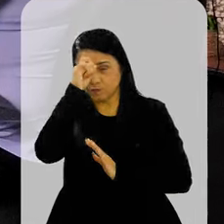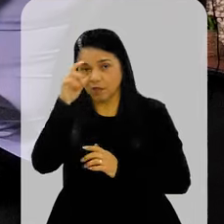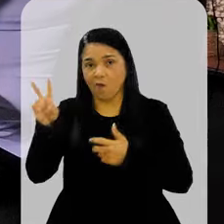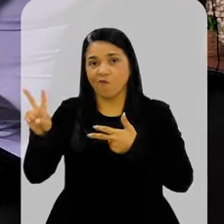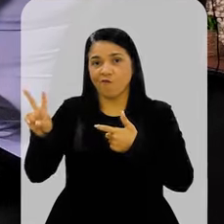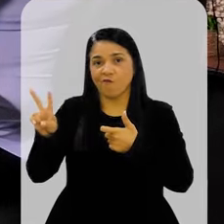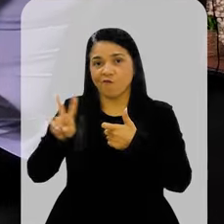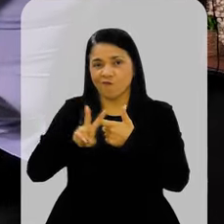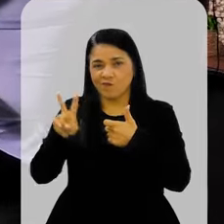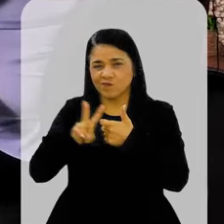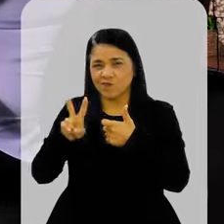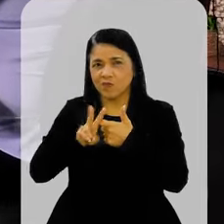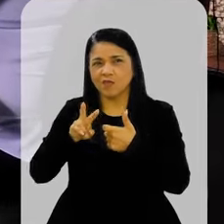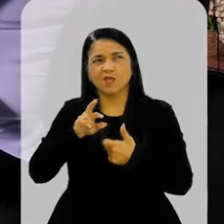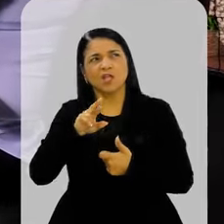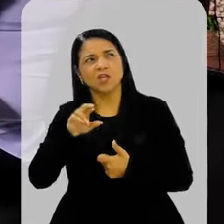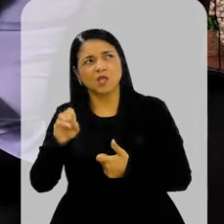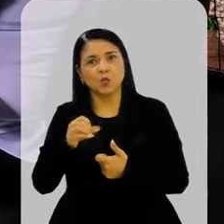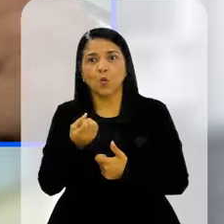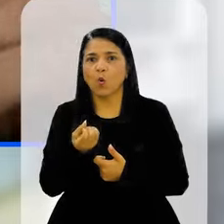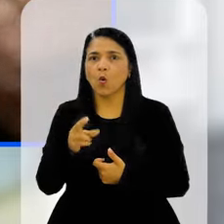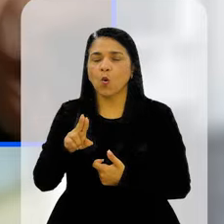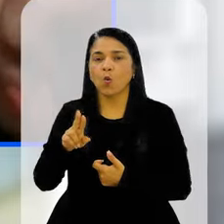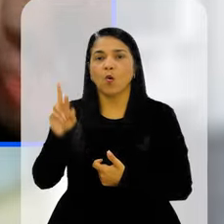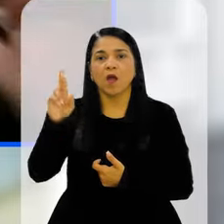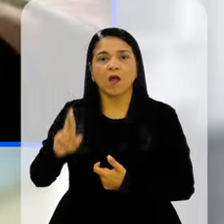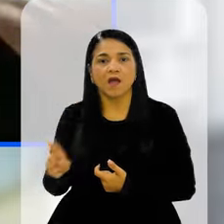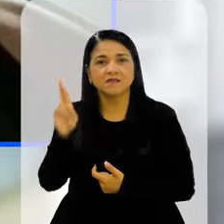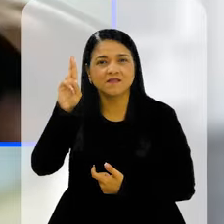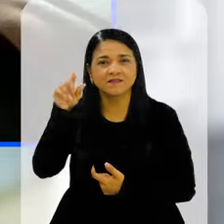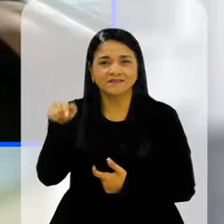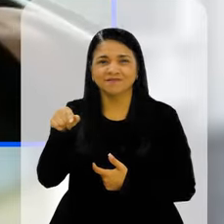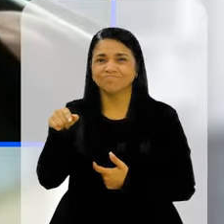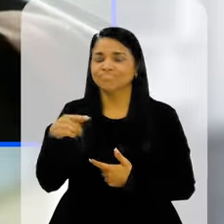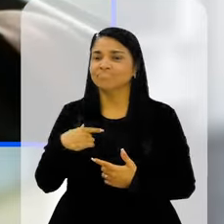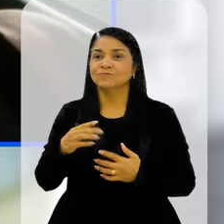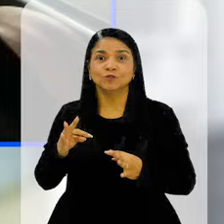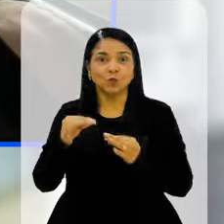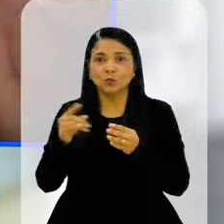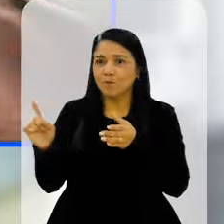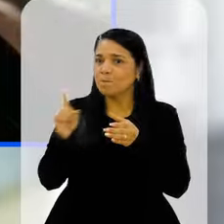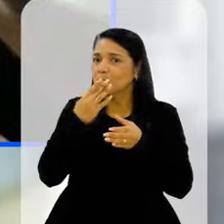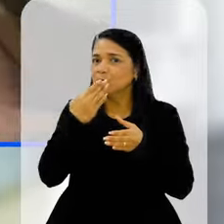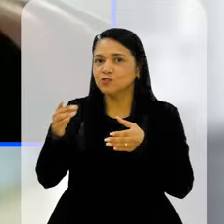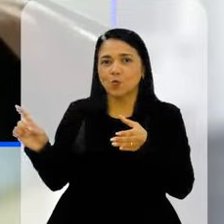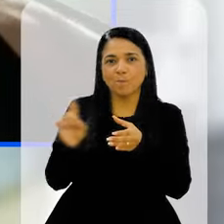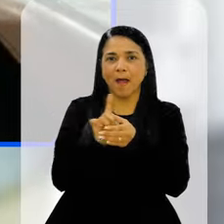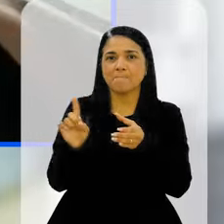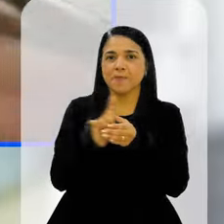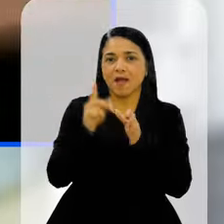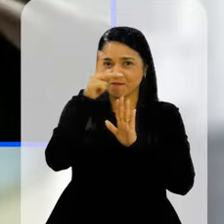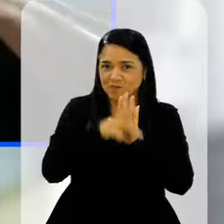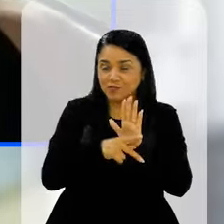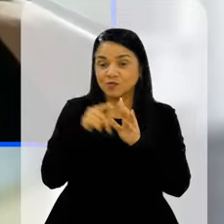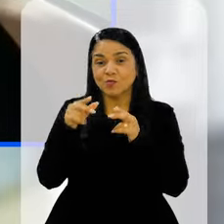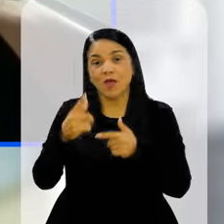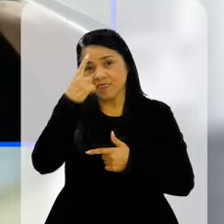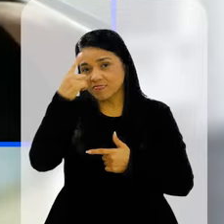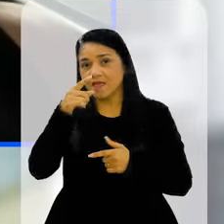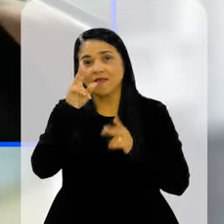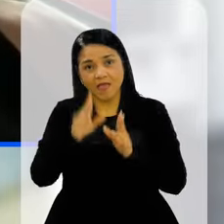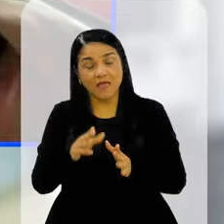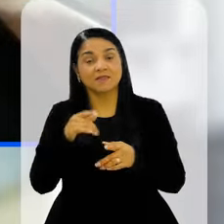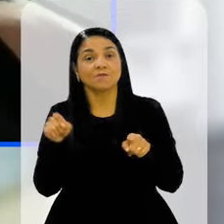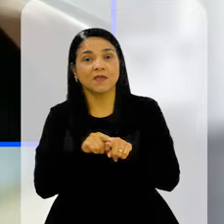primeiro hospital veterinário, não sei se é no Rio ou em Resende. Cara, foi lindo, todo mundo pediu